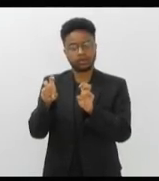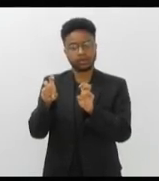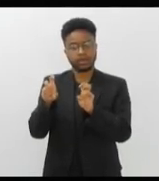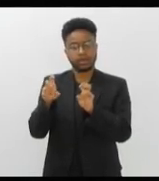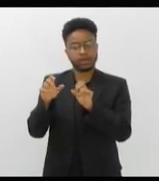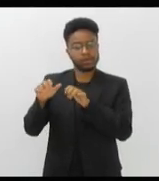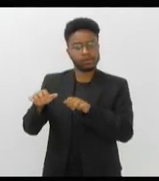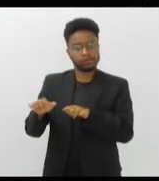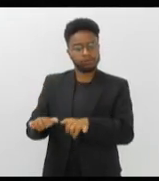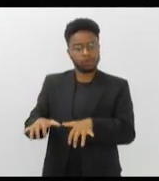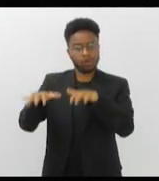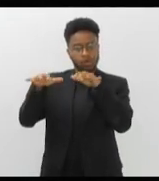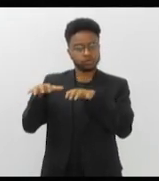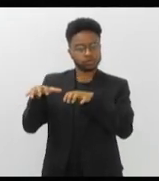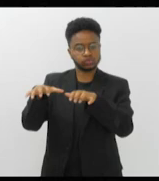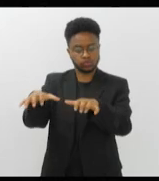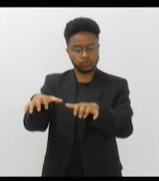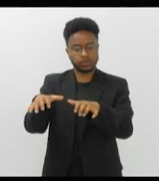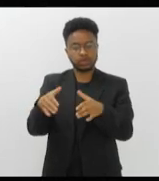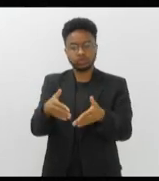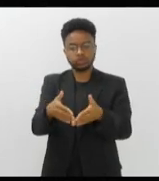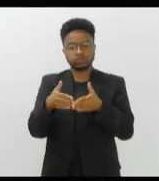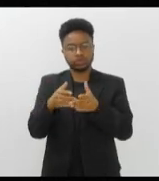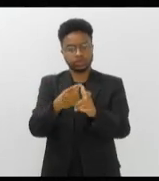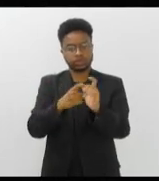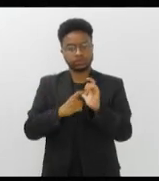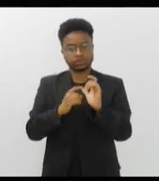da dívida do Rio Grande do Sul poros 3